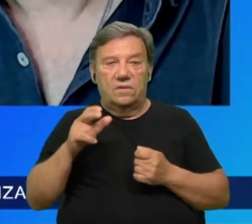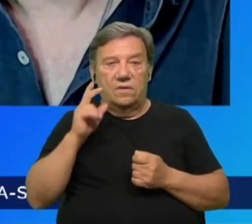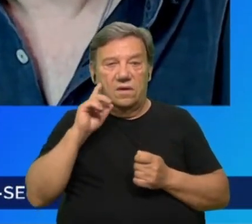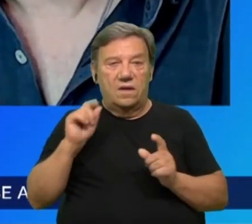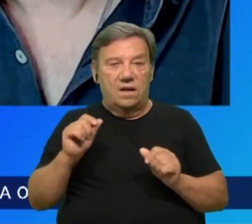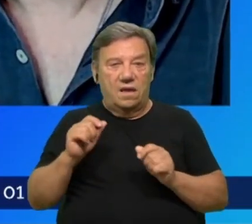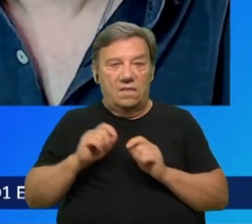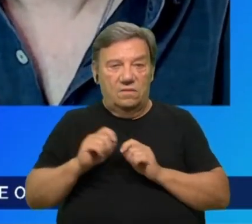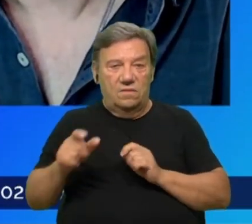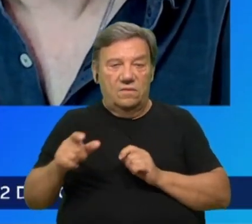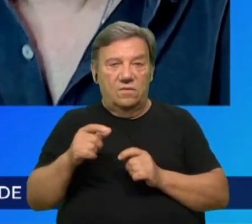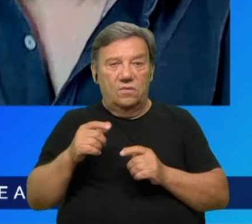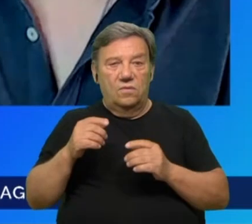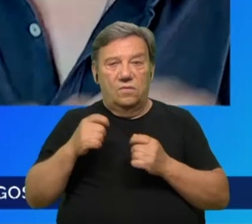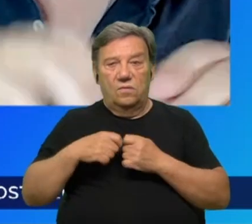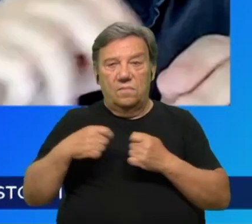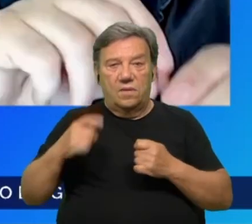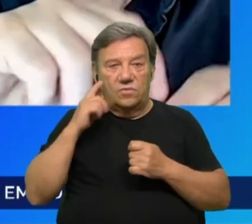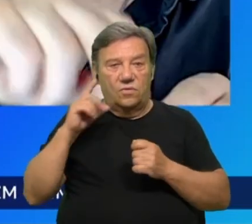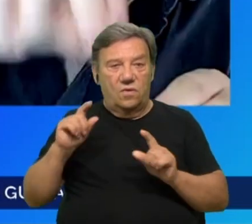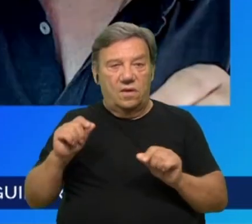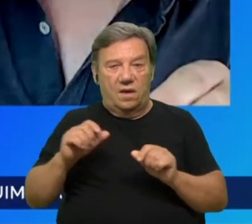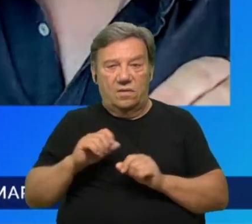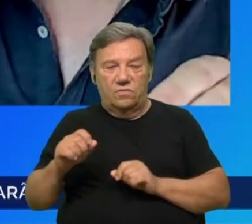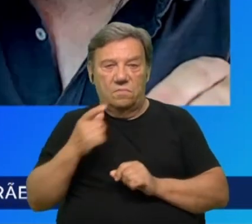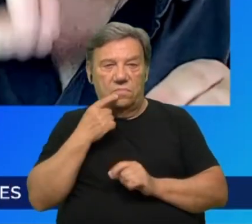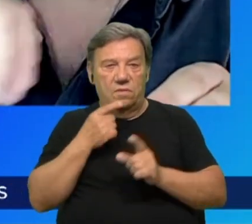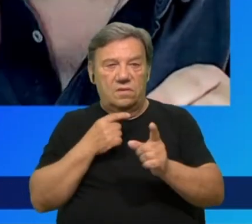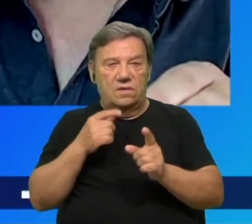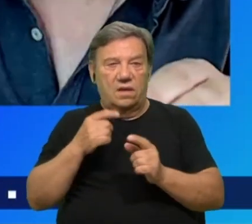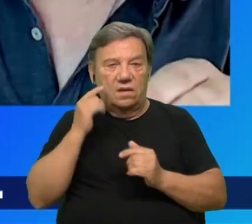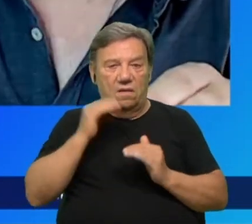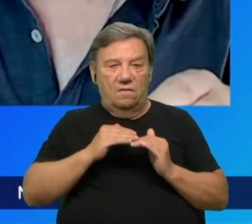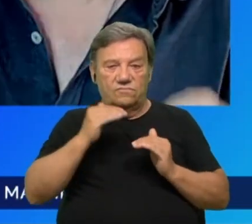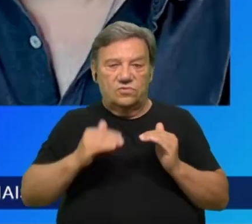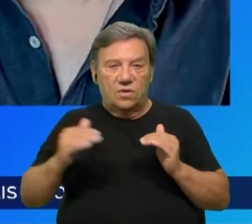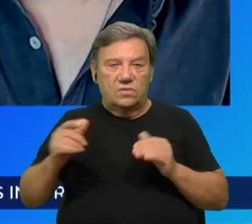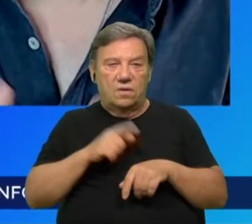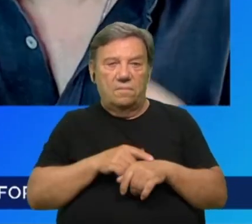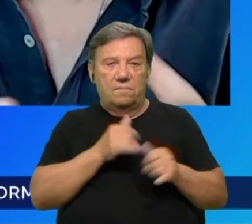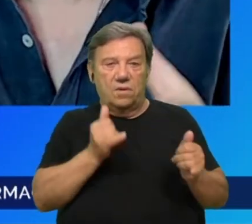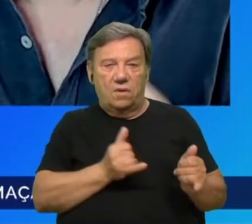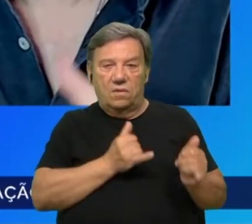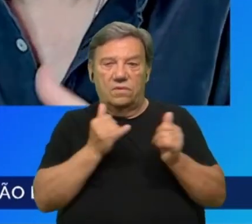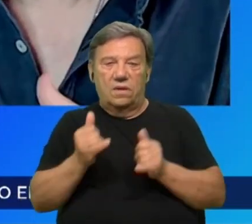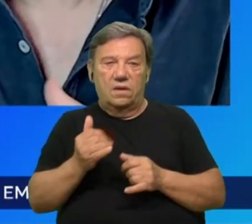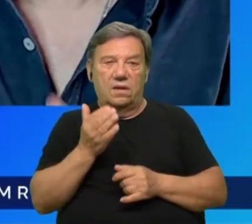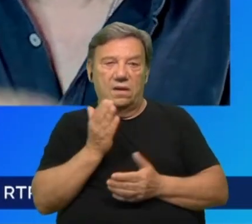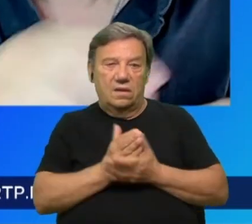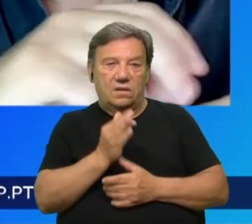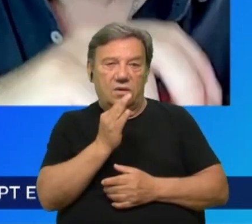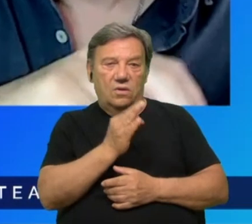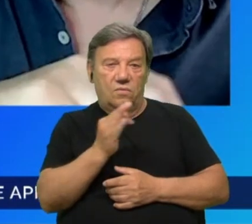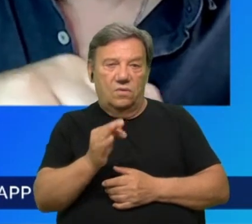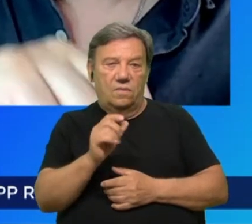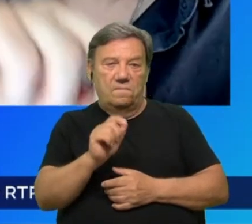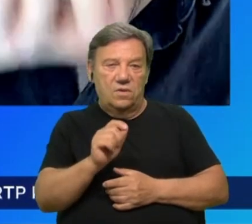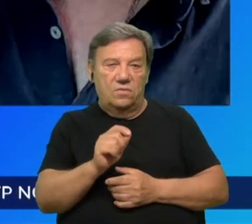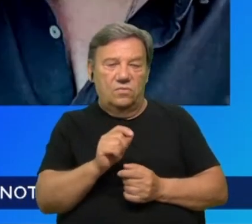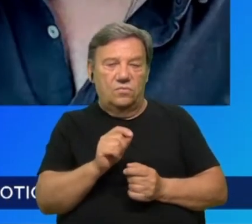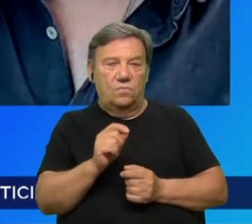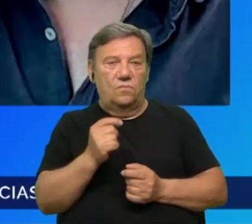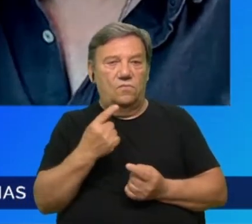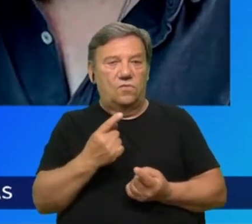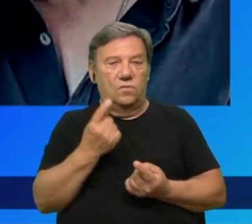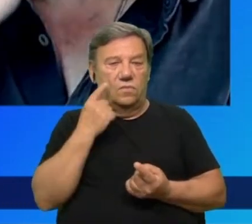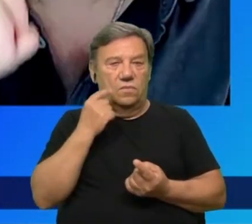rádio, do comprimento de onda do rádio, perceberam que ela tinha flutuações periódicas, ou seja, a cada 44 minutos nós